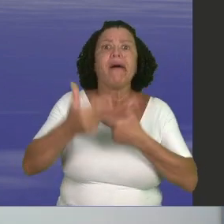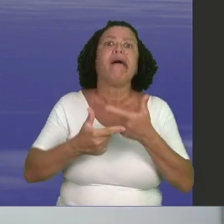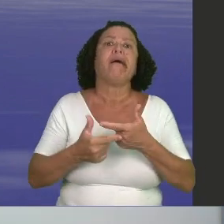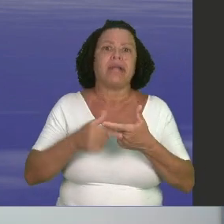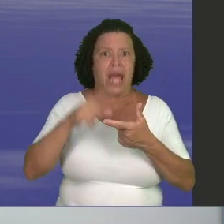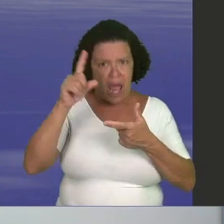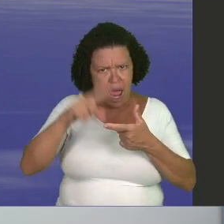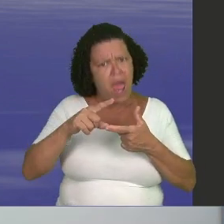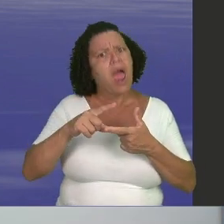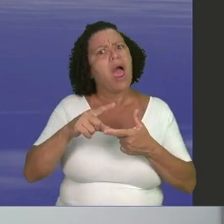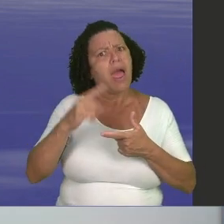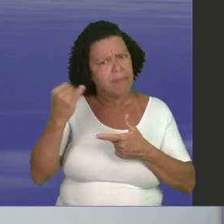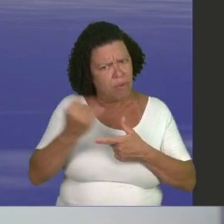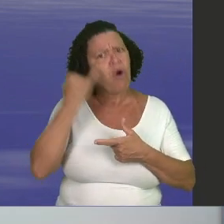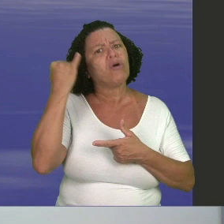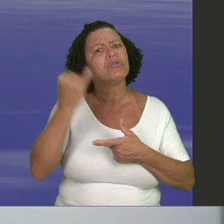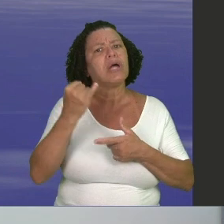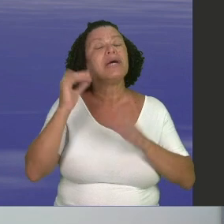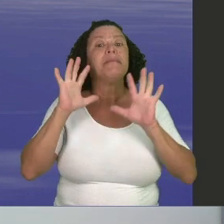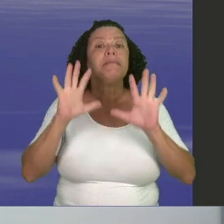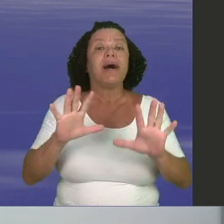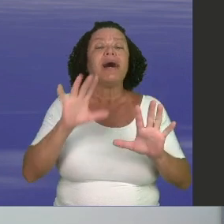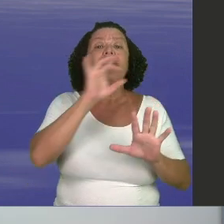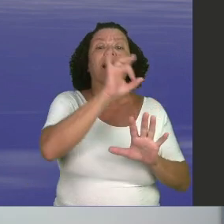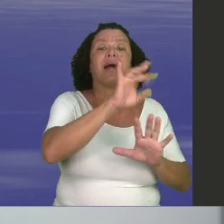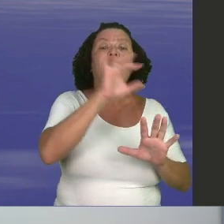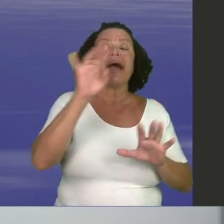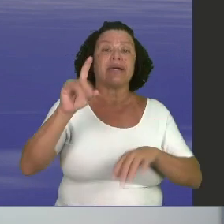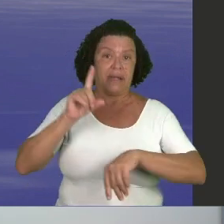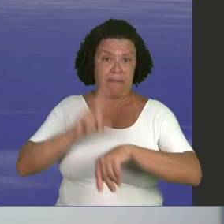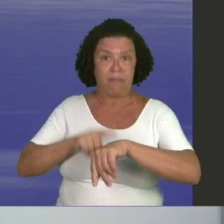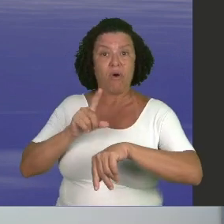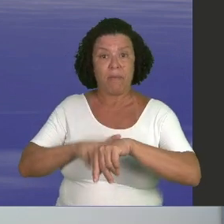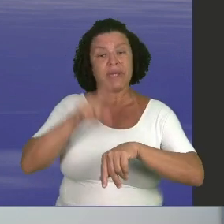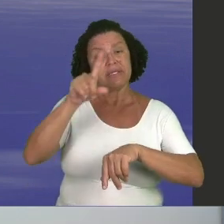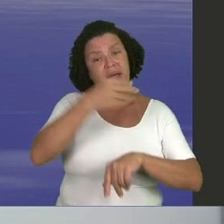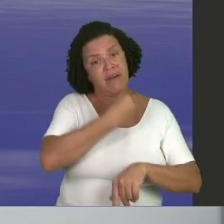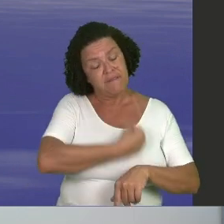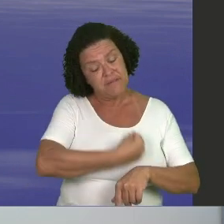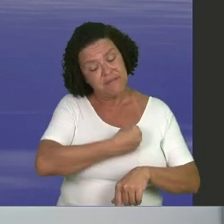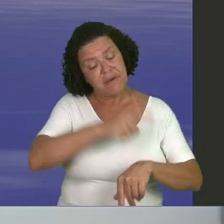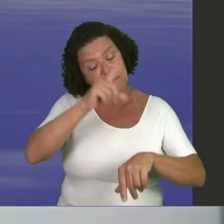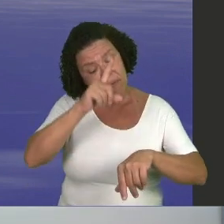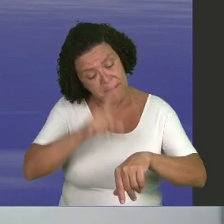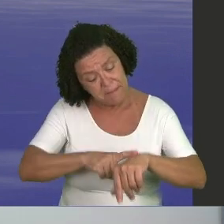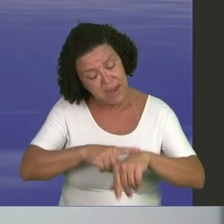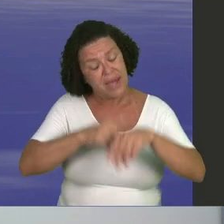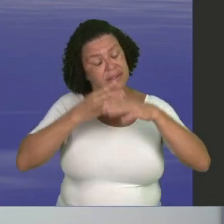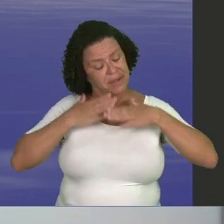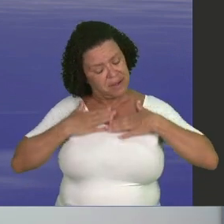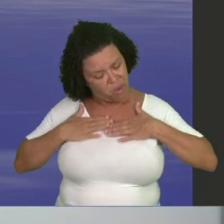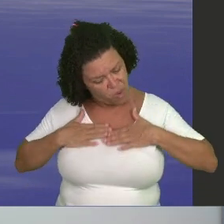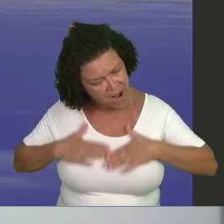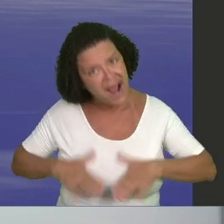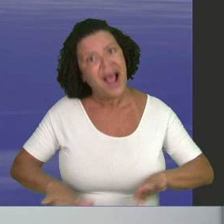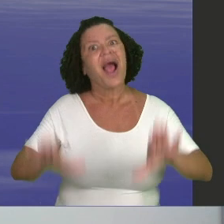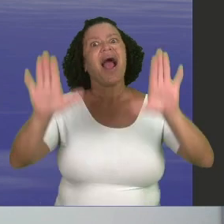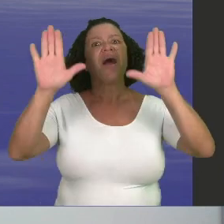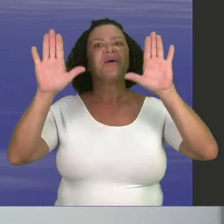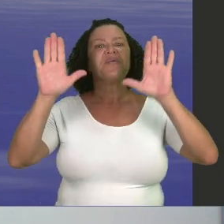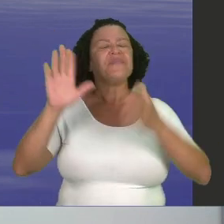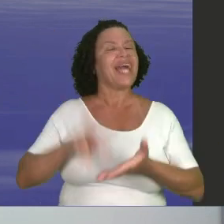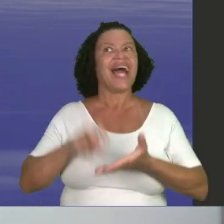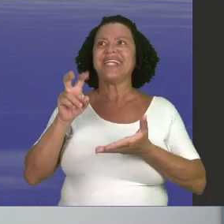importante ter emprego. Mas cada momento você tem que vivenciar com harmonia e com alegria. Aí você se